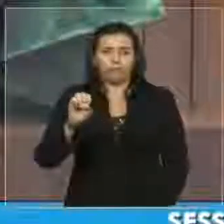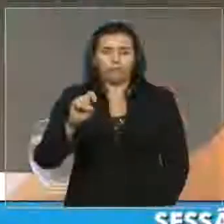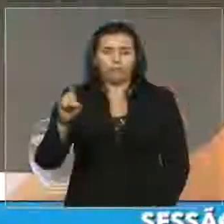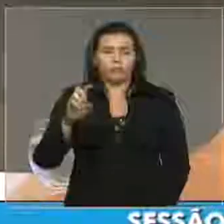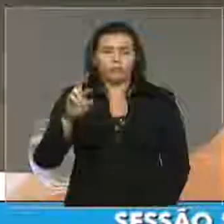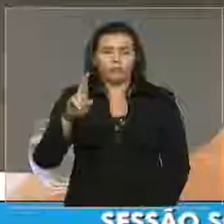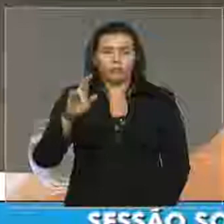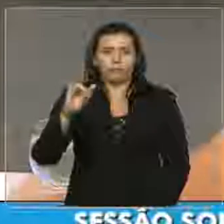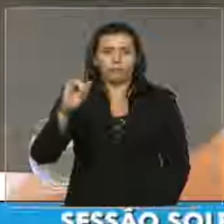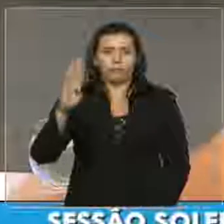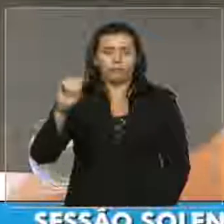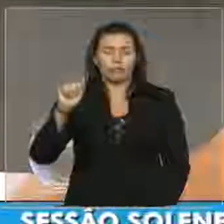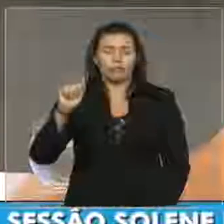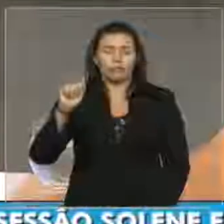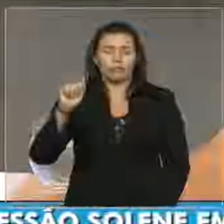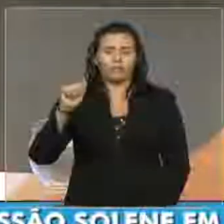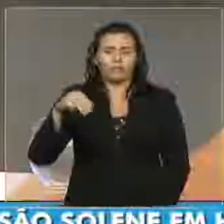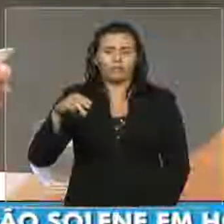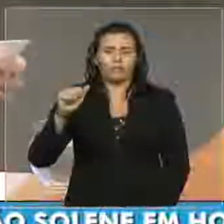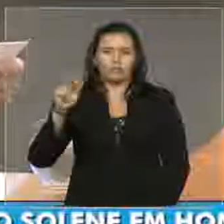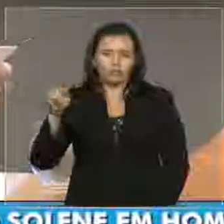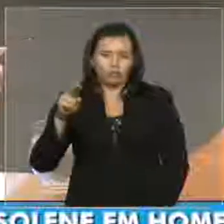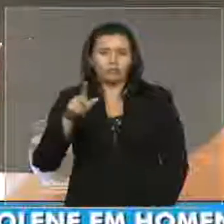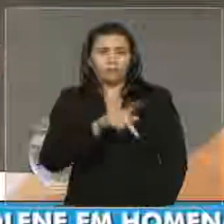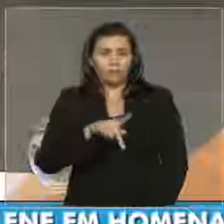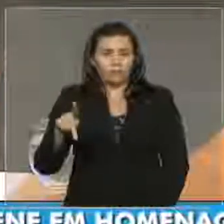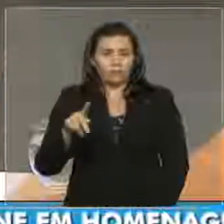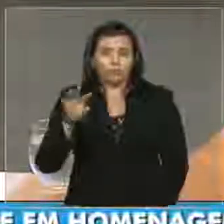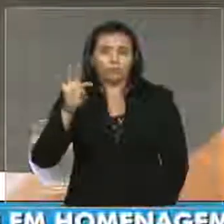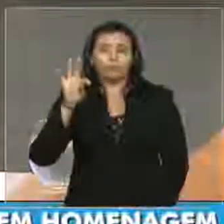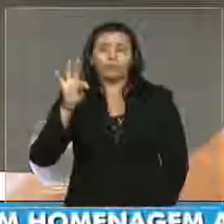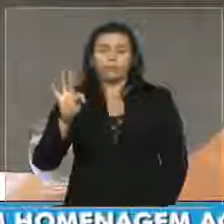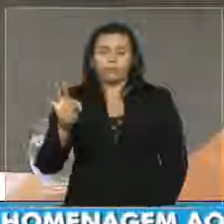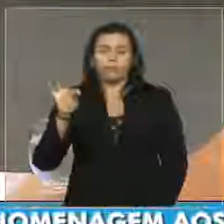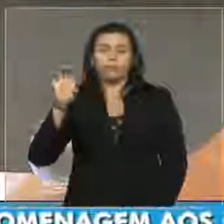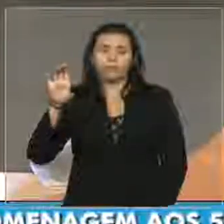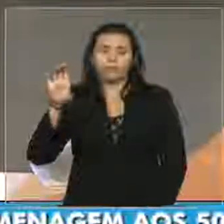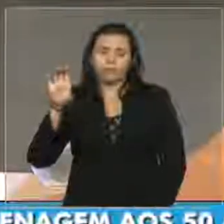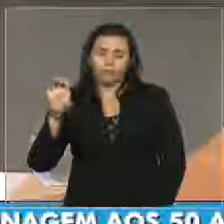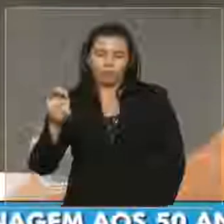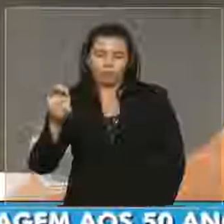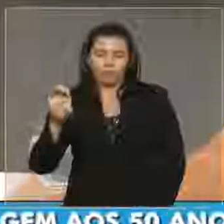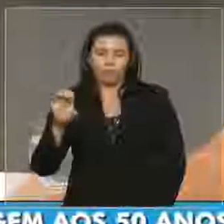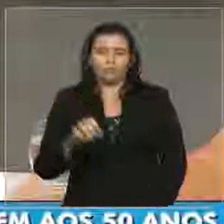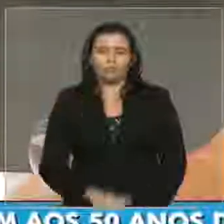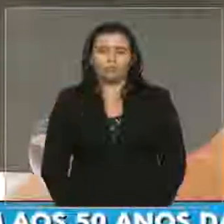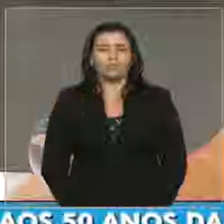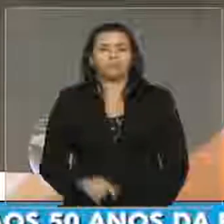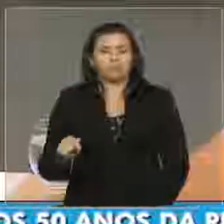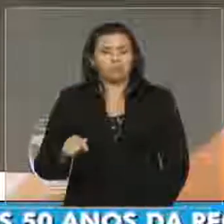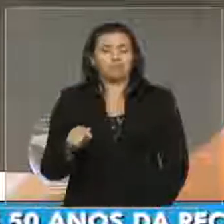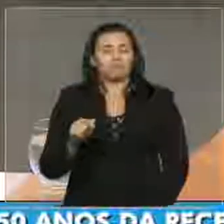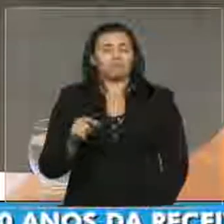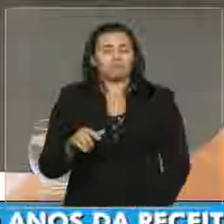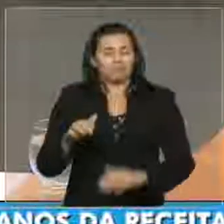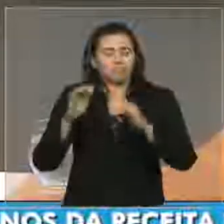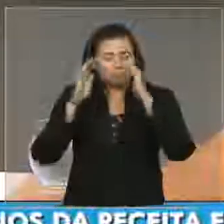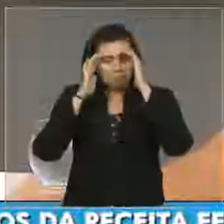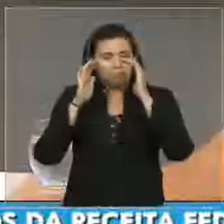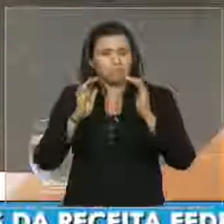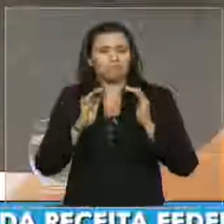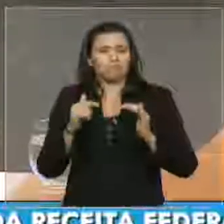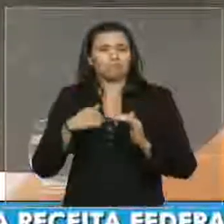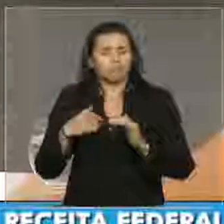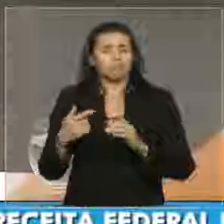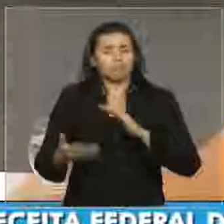Furtado, presidente do Tribunal de Contas do Estado, que também nos honra com excelente administração à frente daquele respeitado órgão. Agradecer